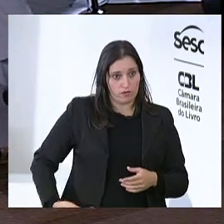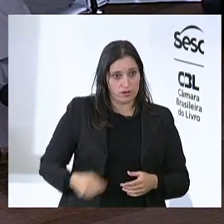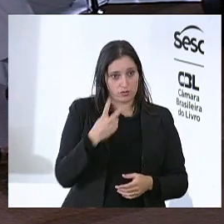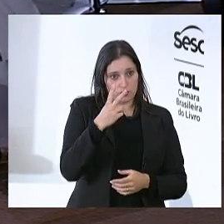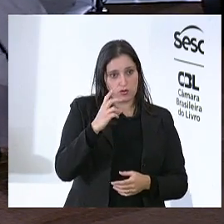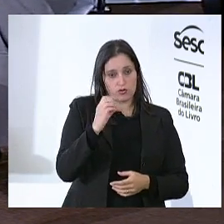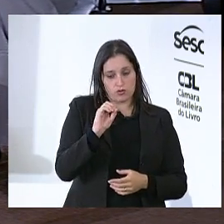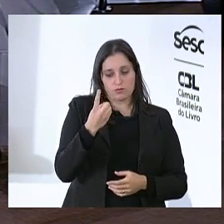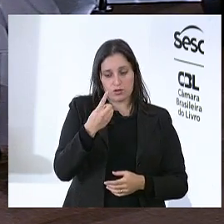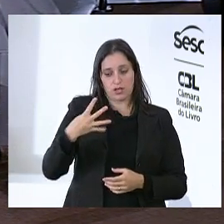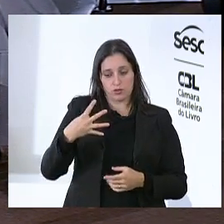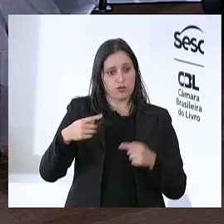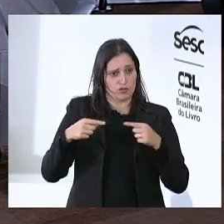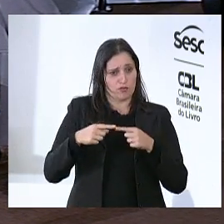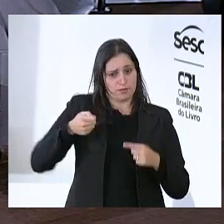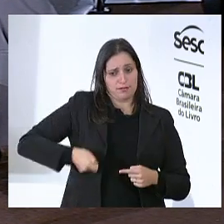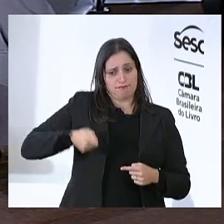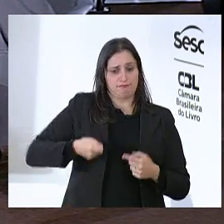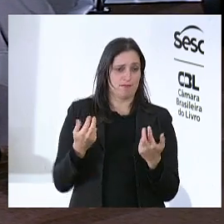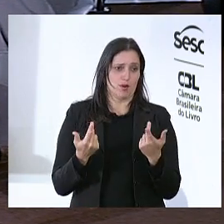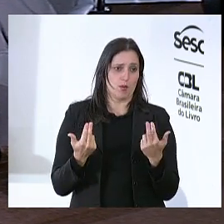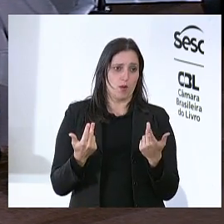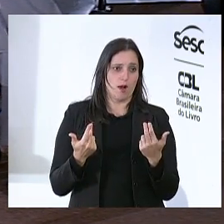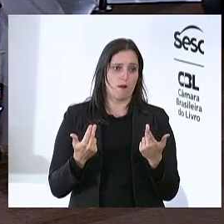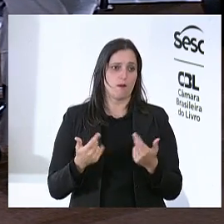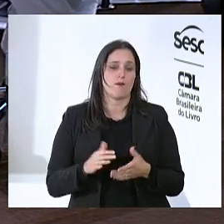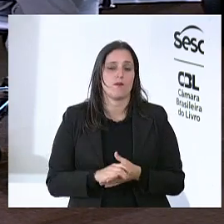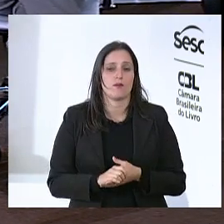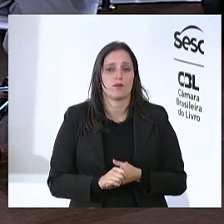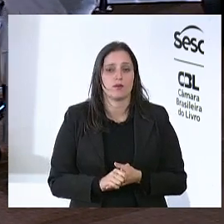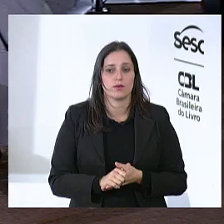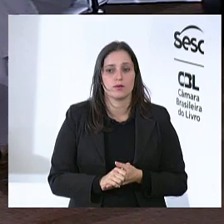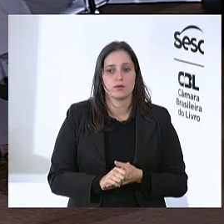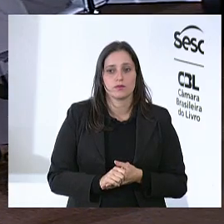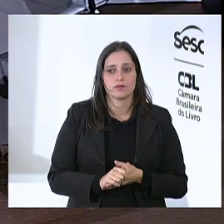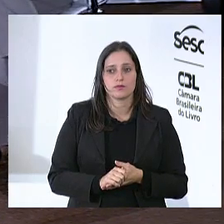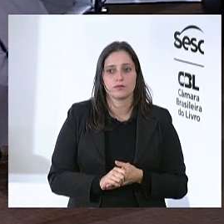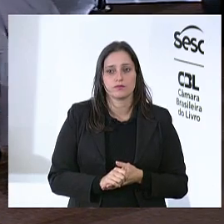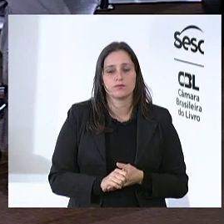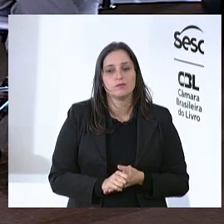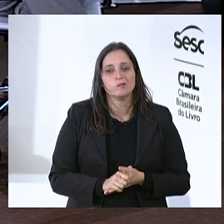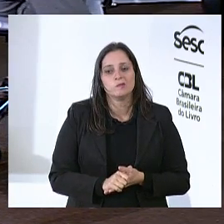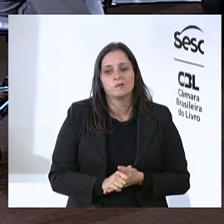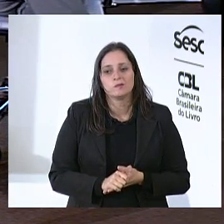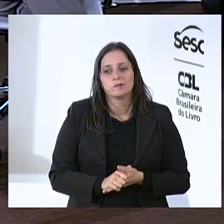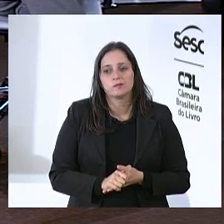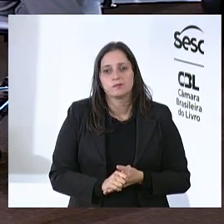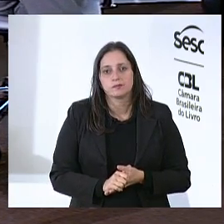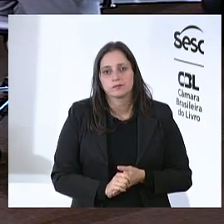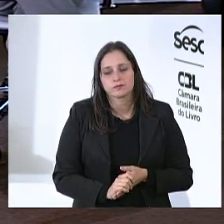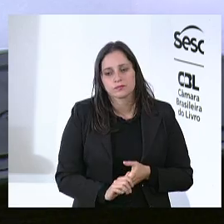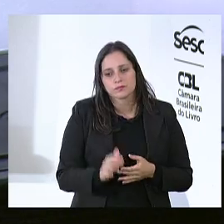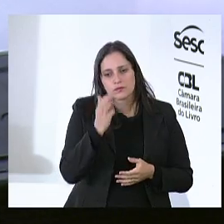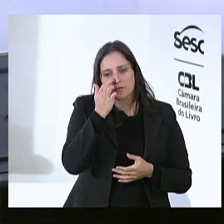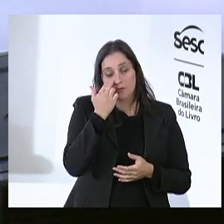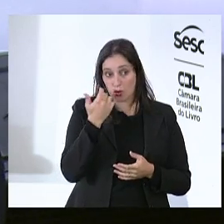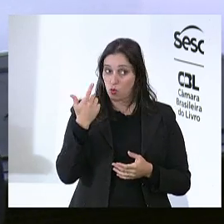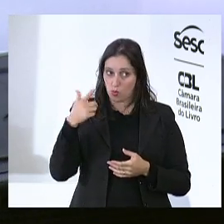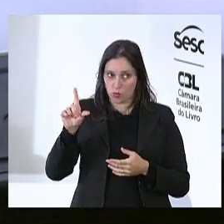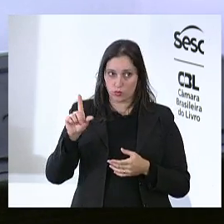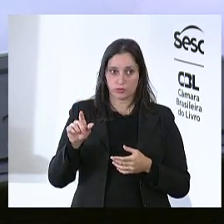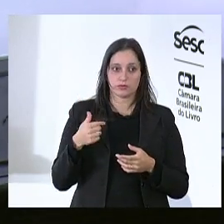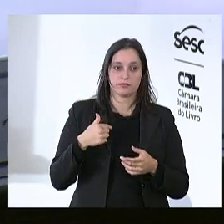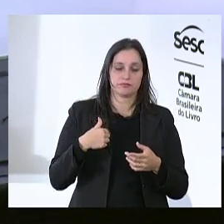isso que o Márcio colocou, quer dizer, o quartinho que está apertado e que precisa, né, ser reformado no mínimo, né, ampliar um pouco. Outra coisa,